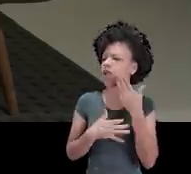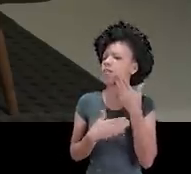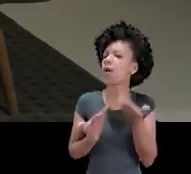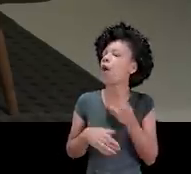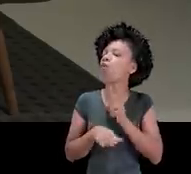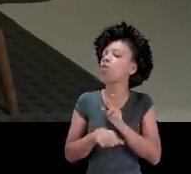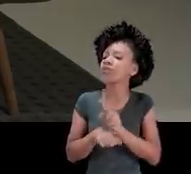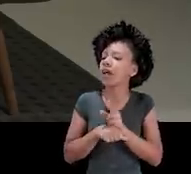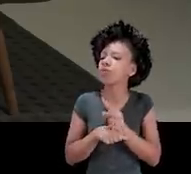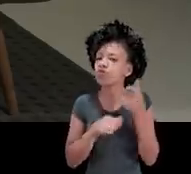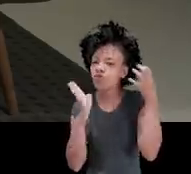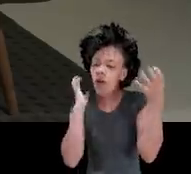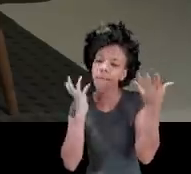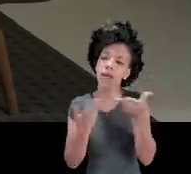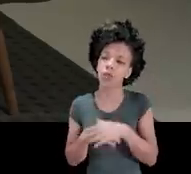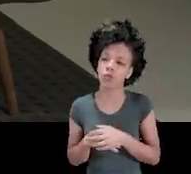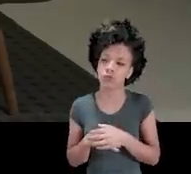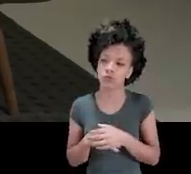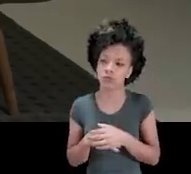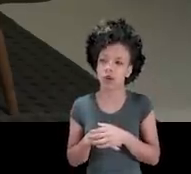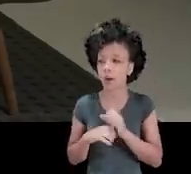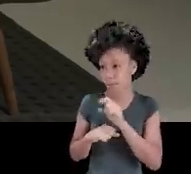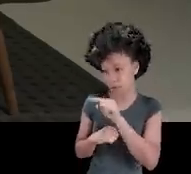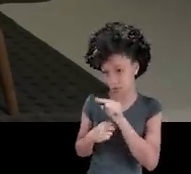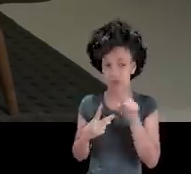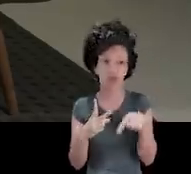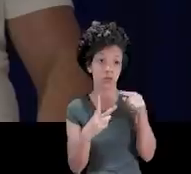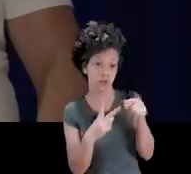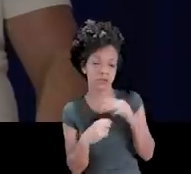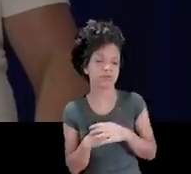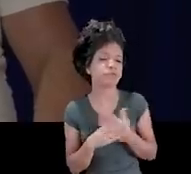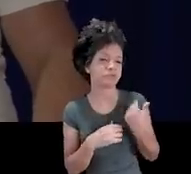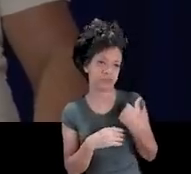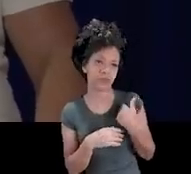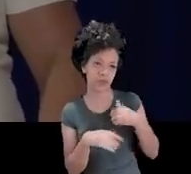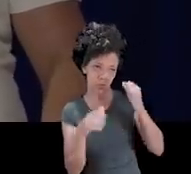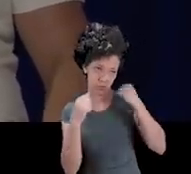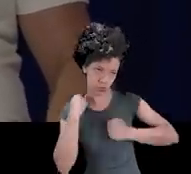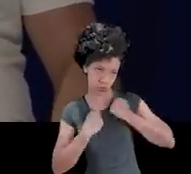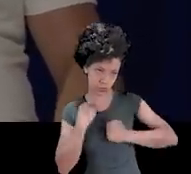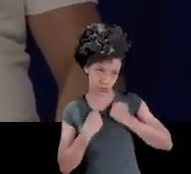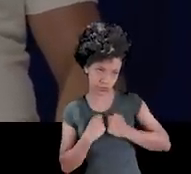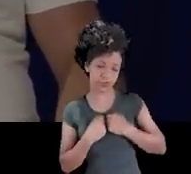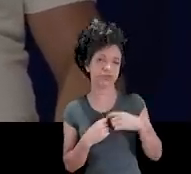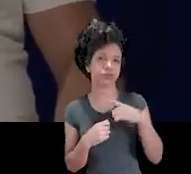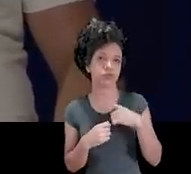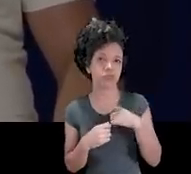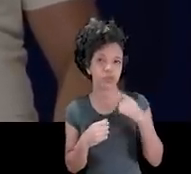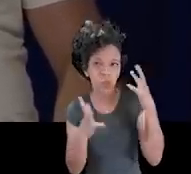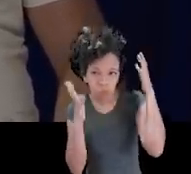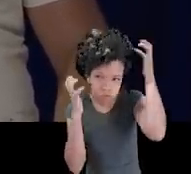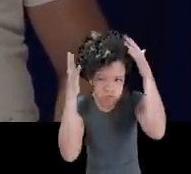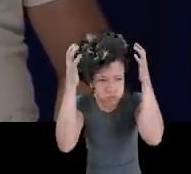cuidado capilar de alguém que não tem cabelo. Pode ser você, depois... Tá, no meu caso, assim, quando eu vou tomar banho, vou tirar o excesso de